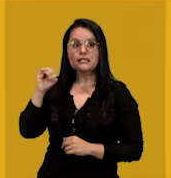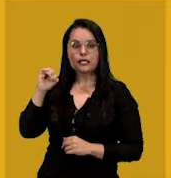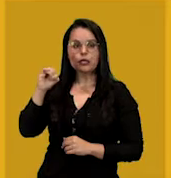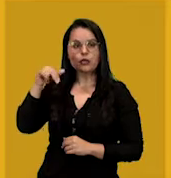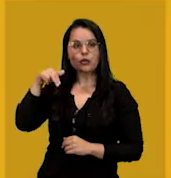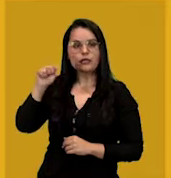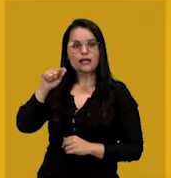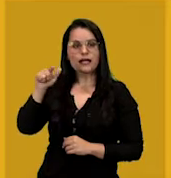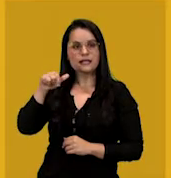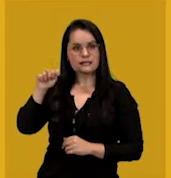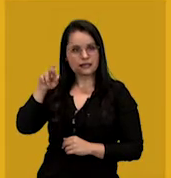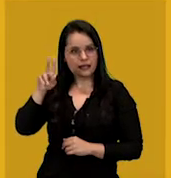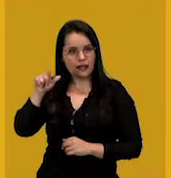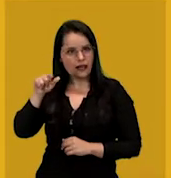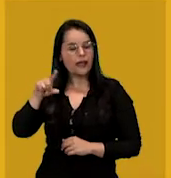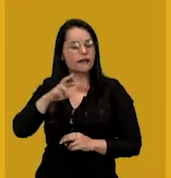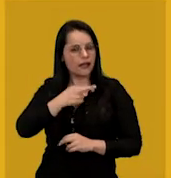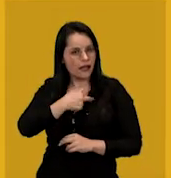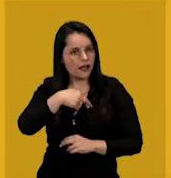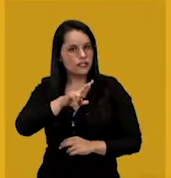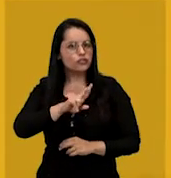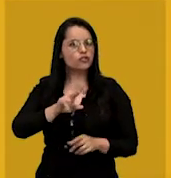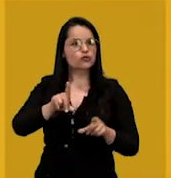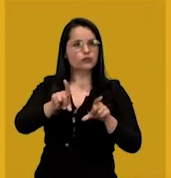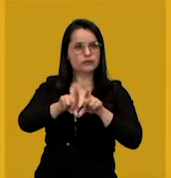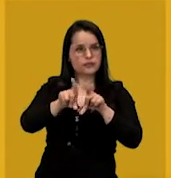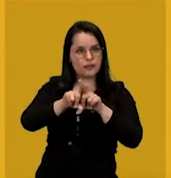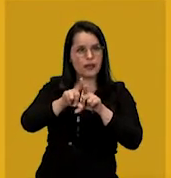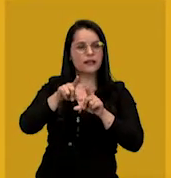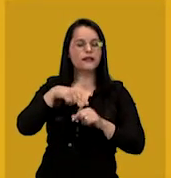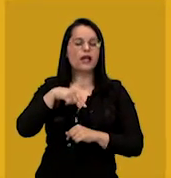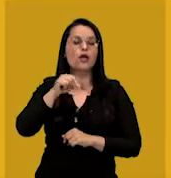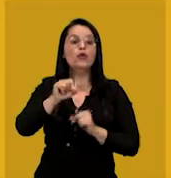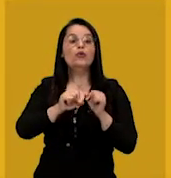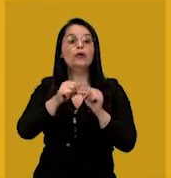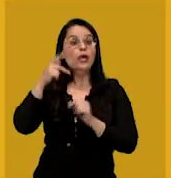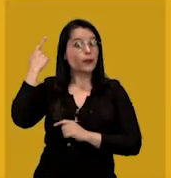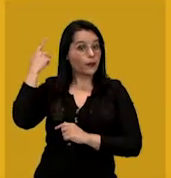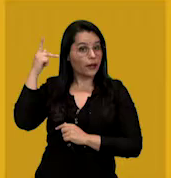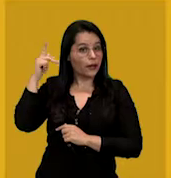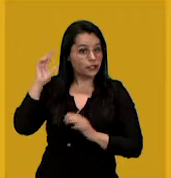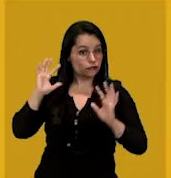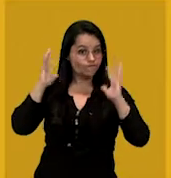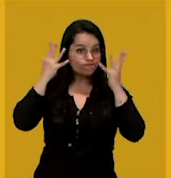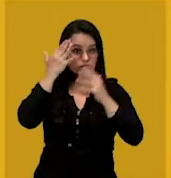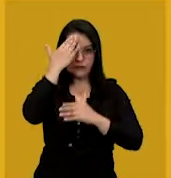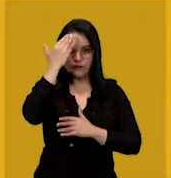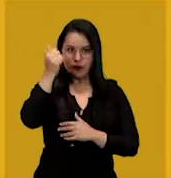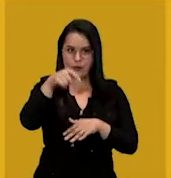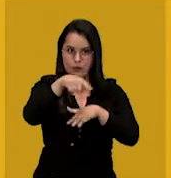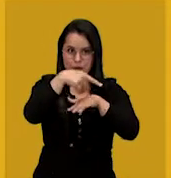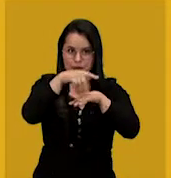religiosa. Além do Festival de Parintins, a festa mais famosa, como eu disse, do país.